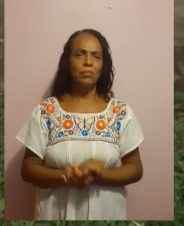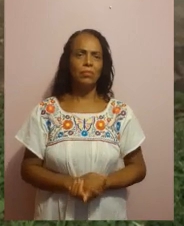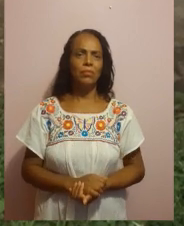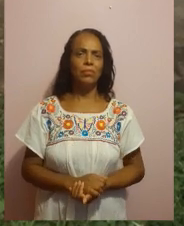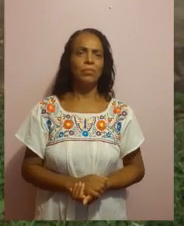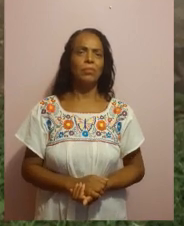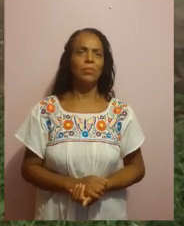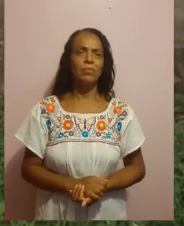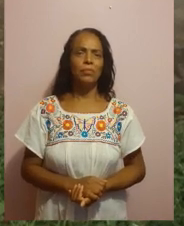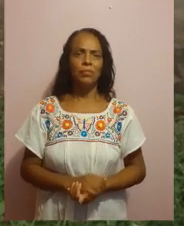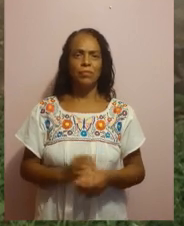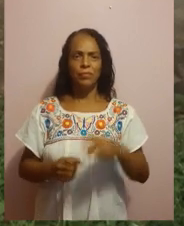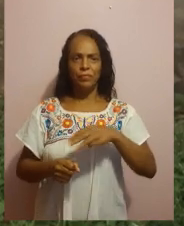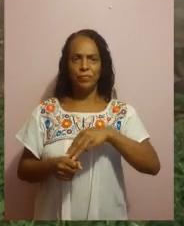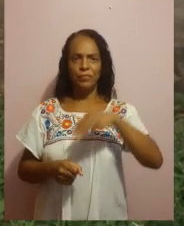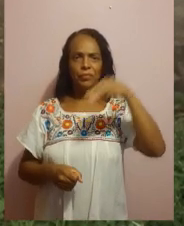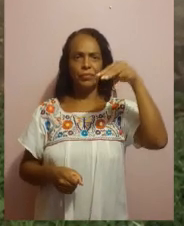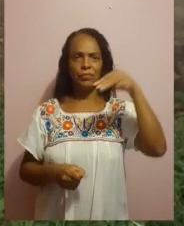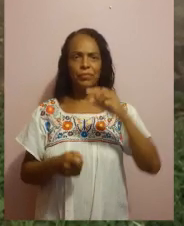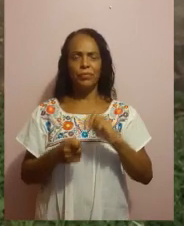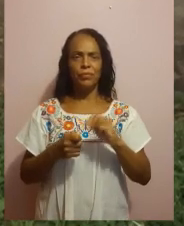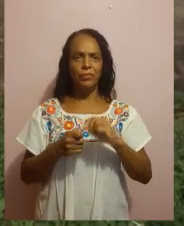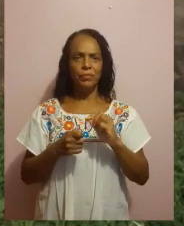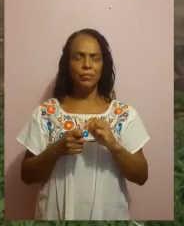ele então já foi